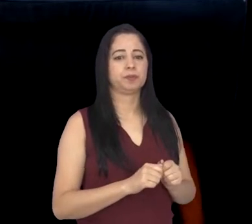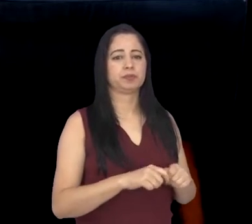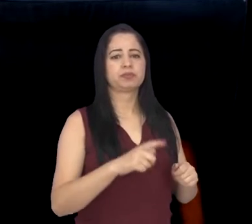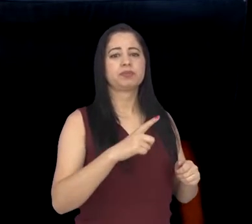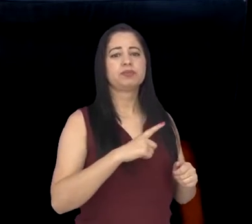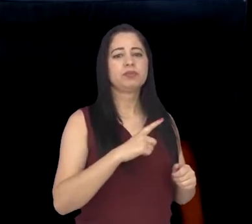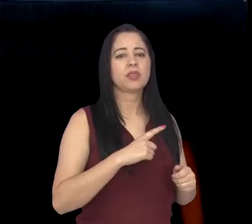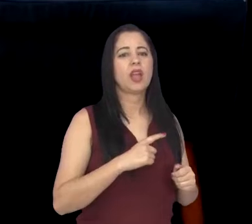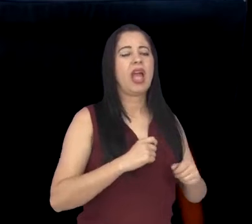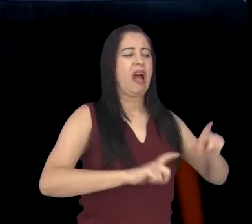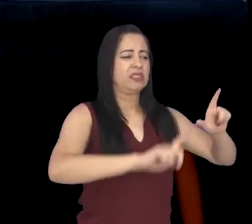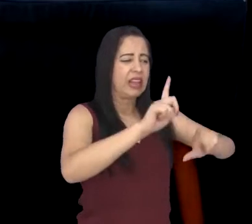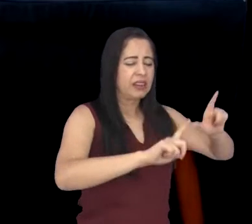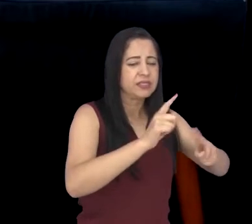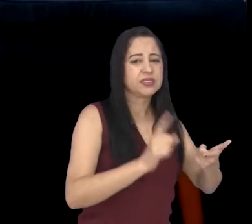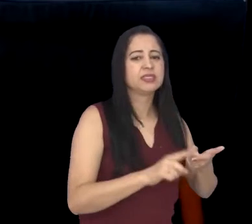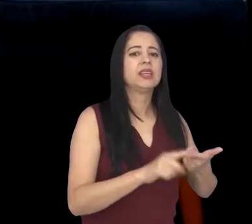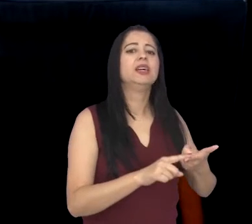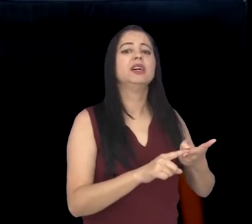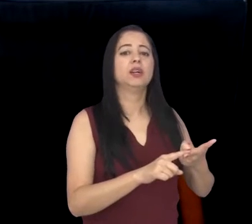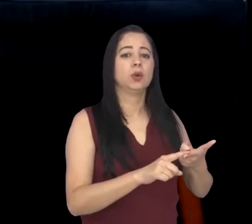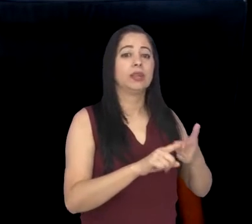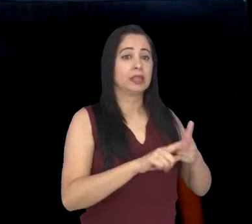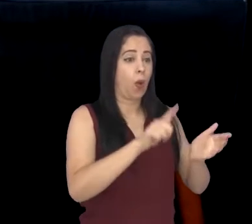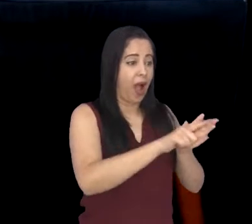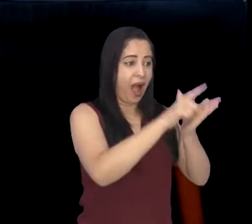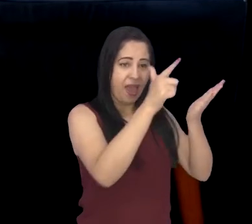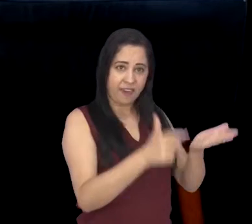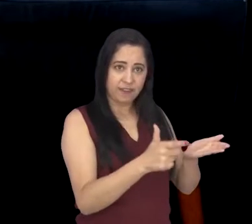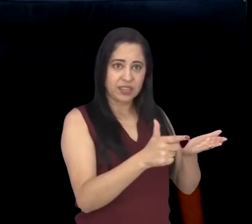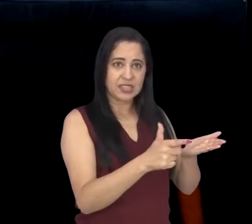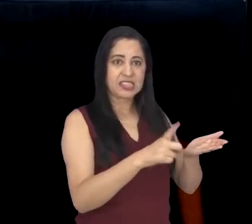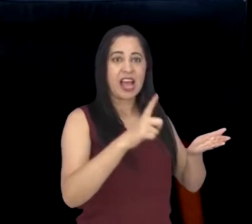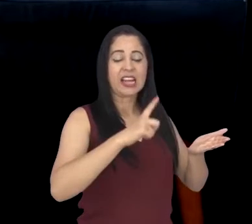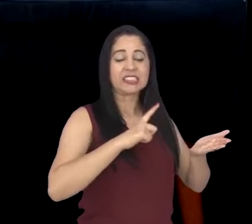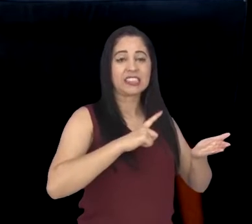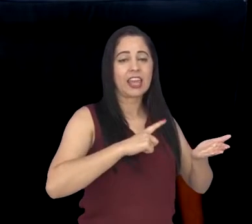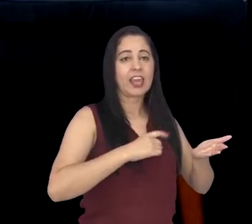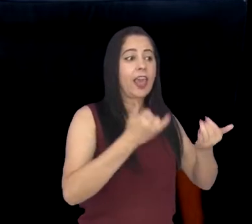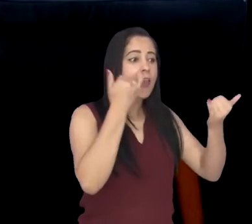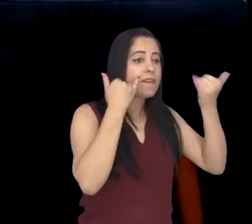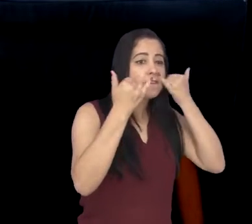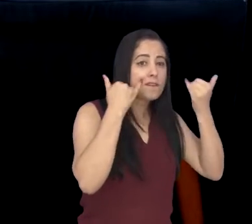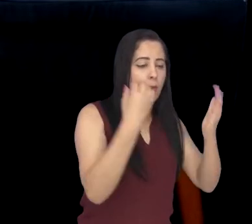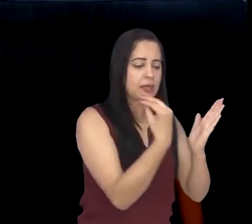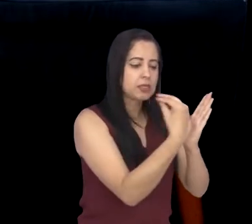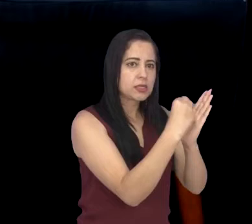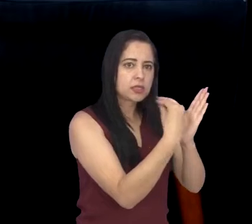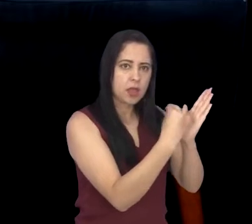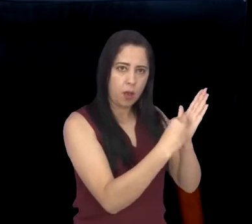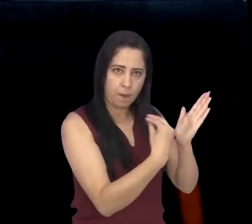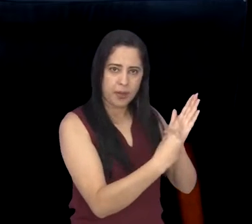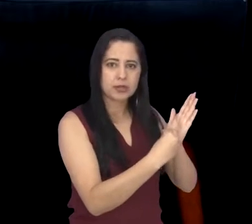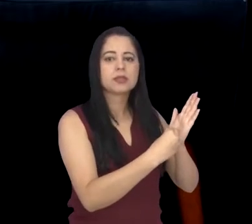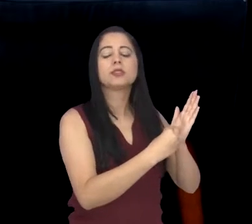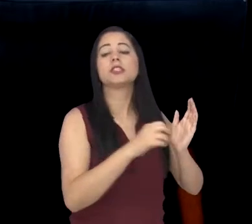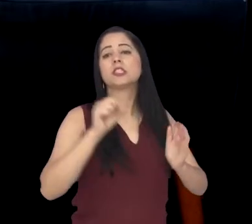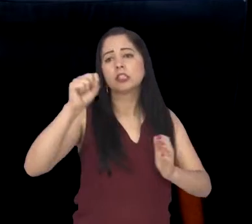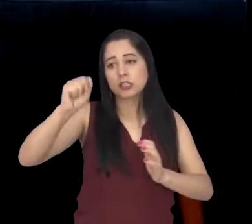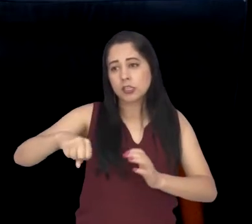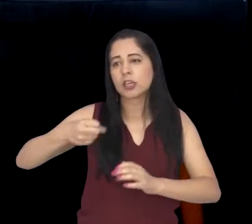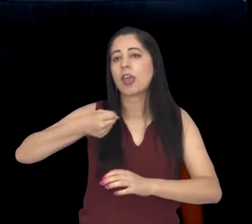segmentos, intervalos sobre televisão, e a revista Realidade era uma revista documentário. Muito baseada em grandes revistas